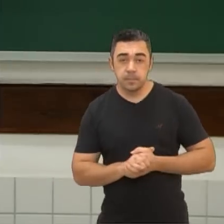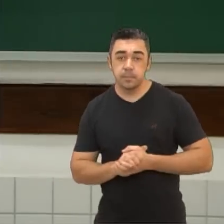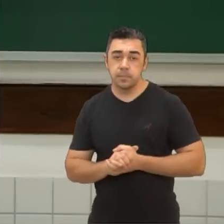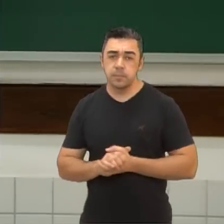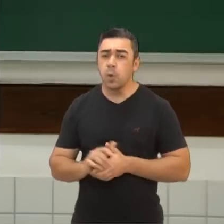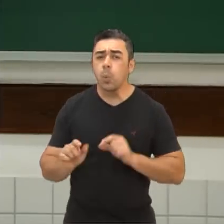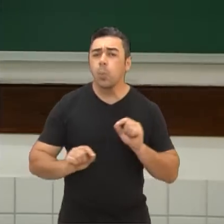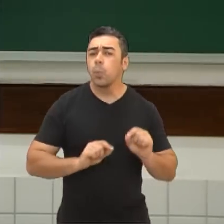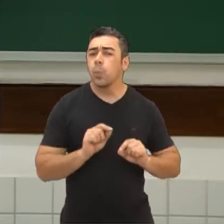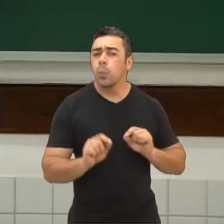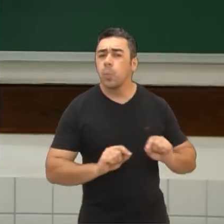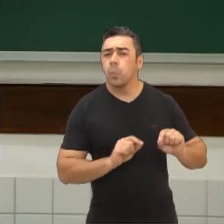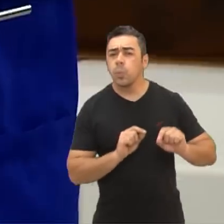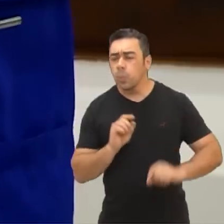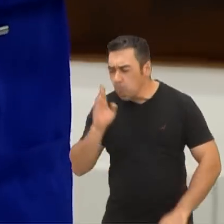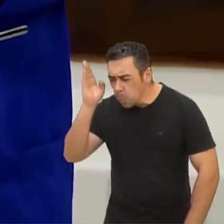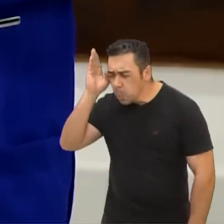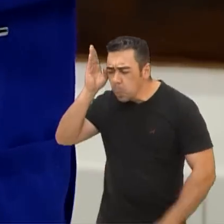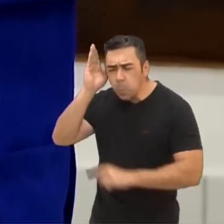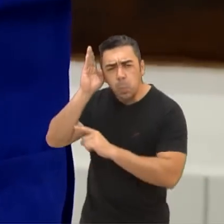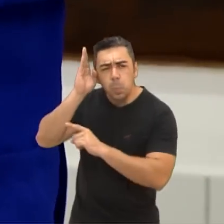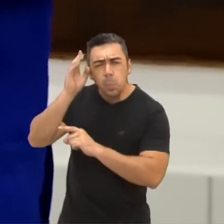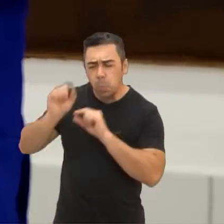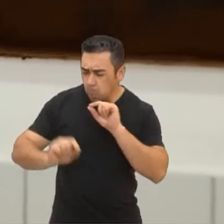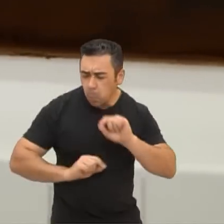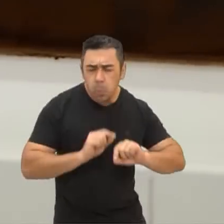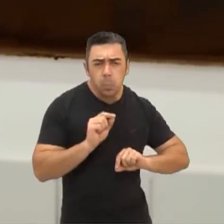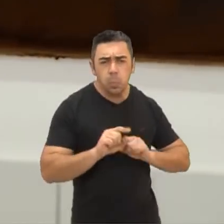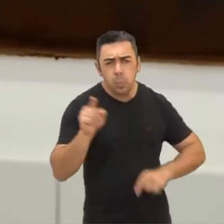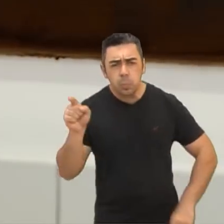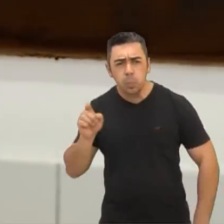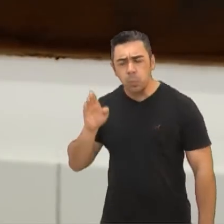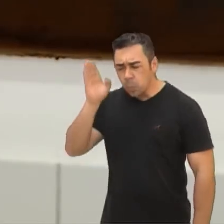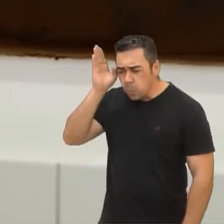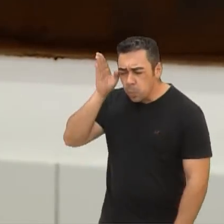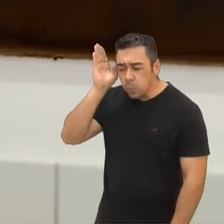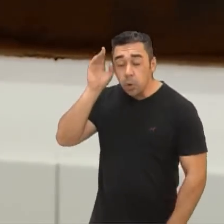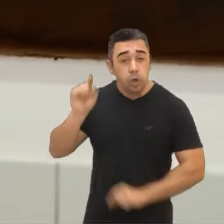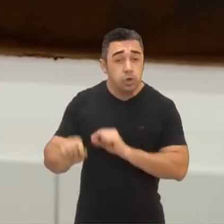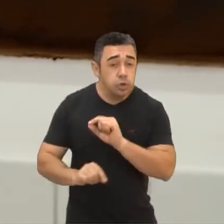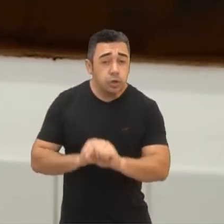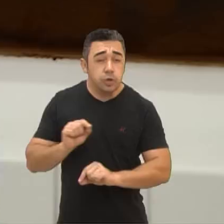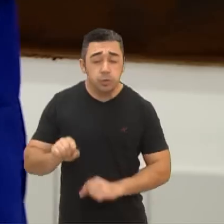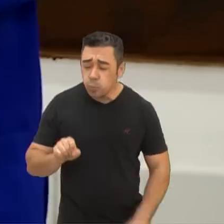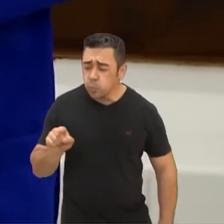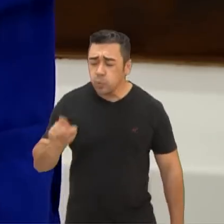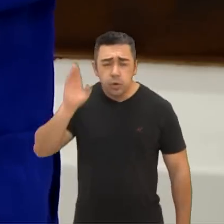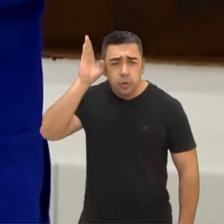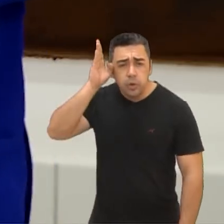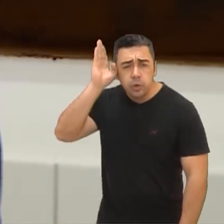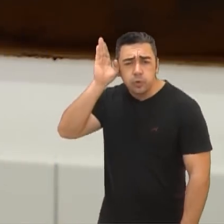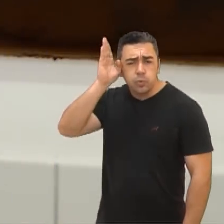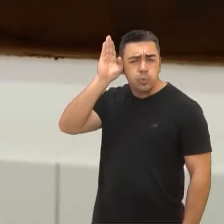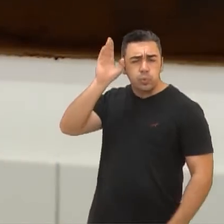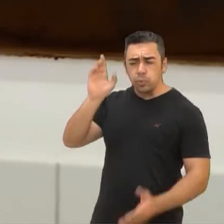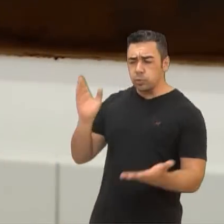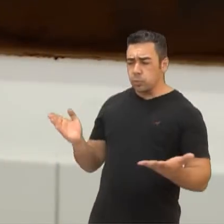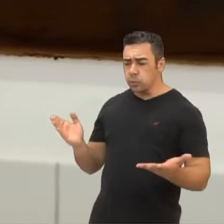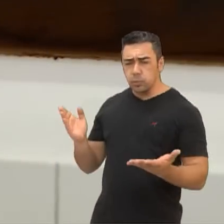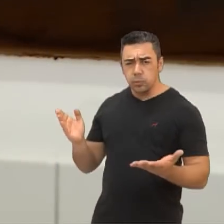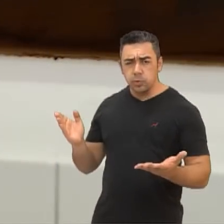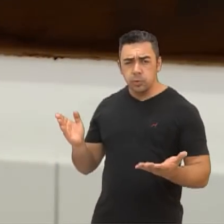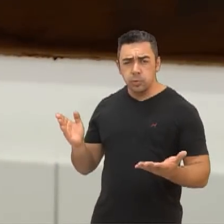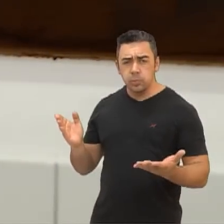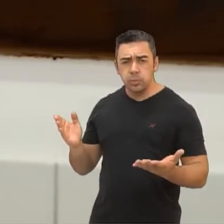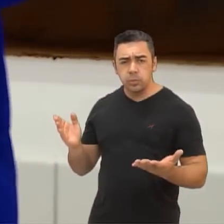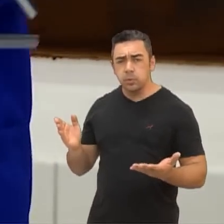cultura nordestina, desafios e improvisos na música. No comecinho agora da aula, eu queria tocar um trechinho de uma música